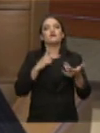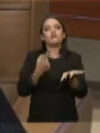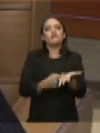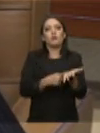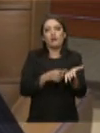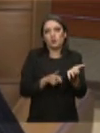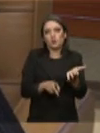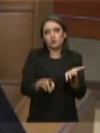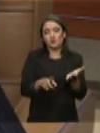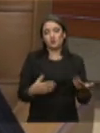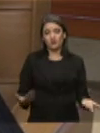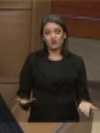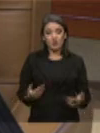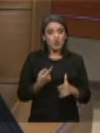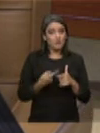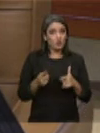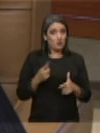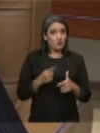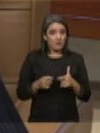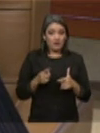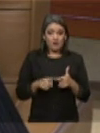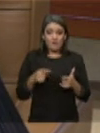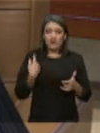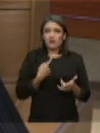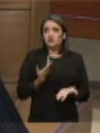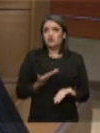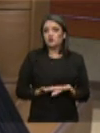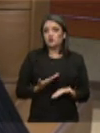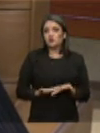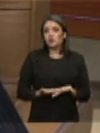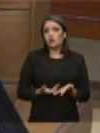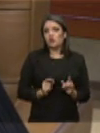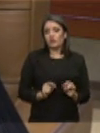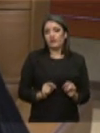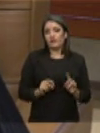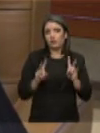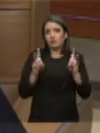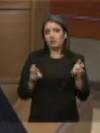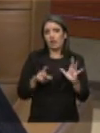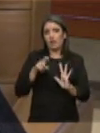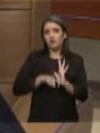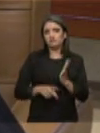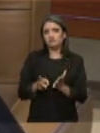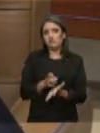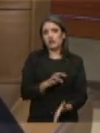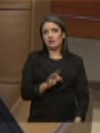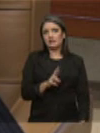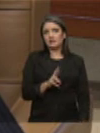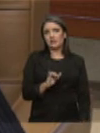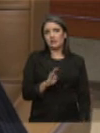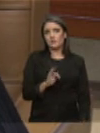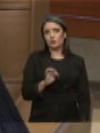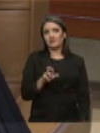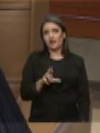velho problema, inclusive, que a gente estuda em matéria tributária. A